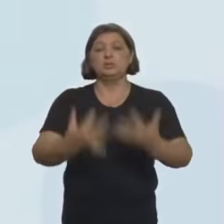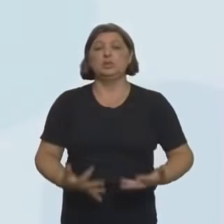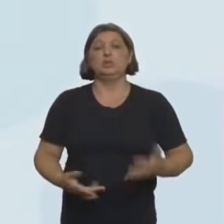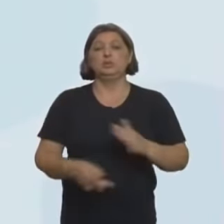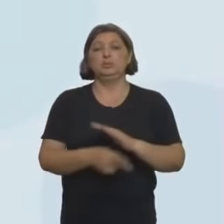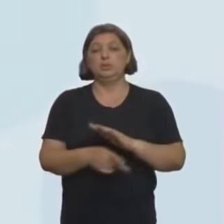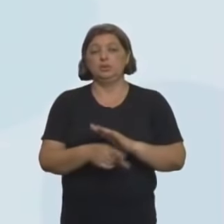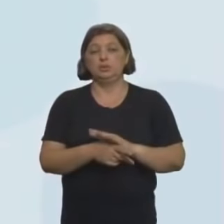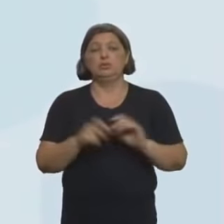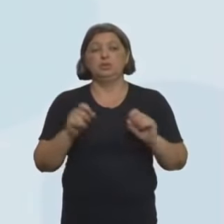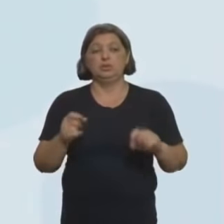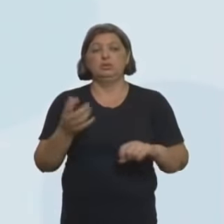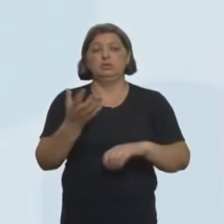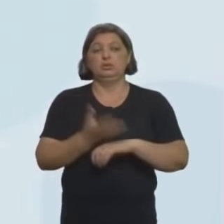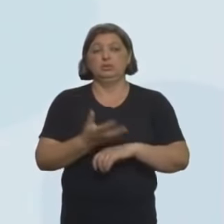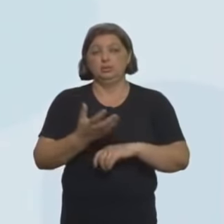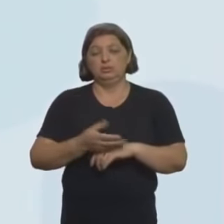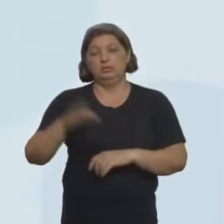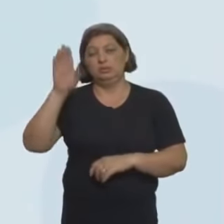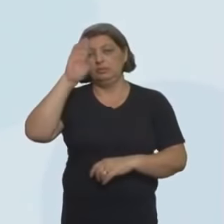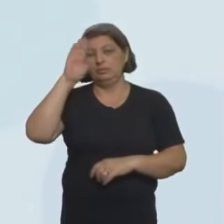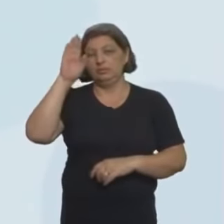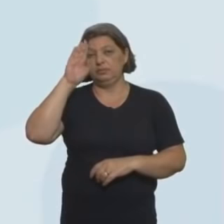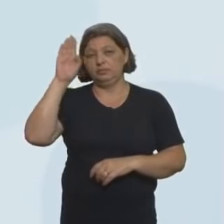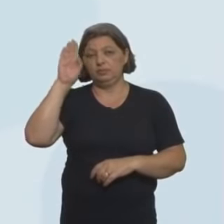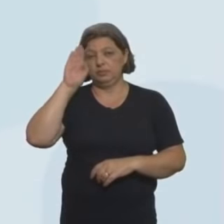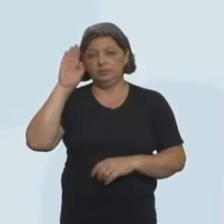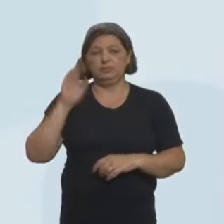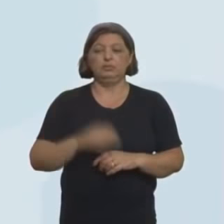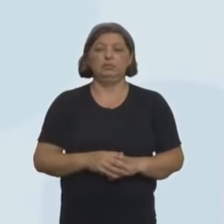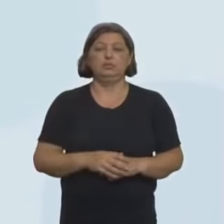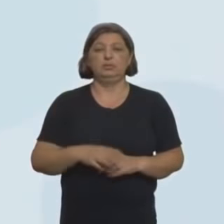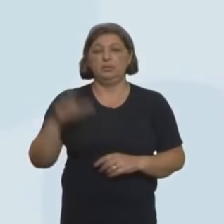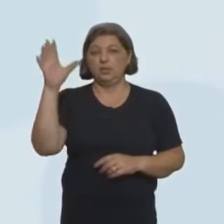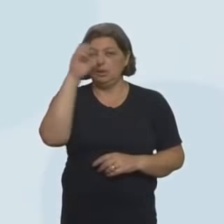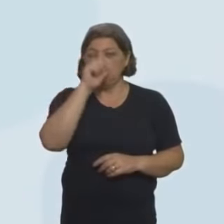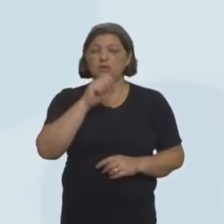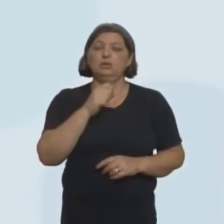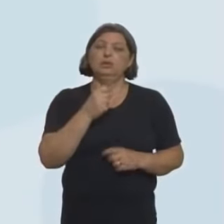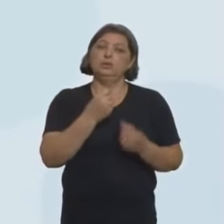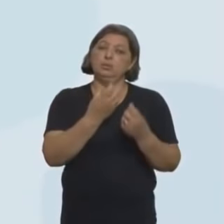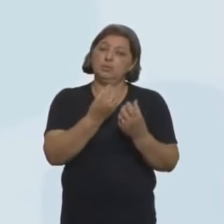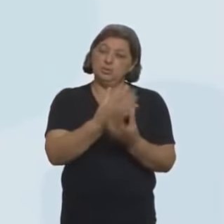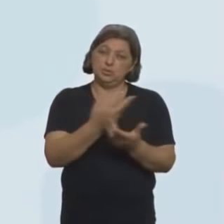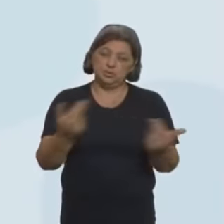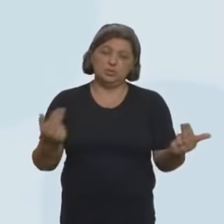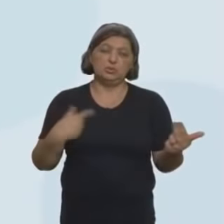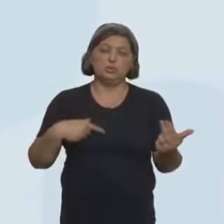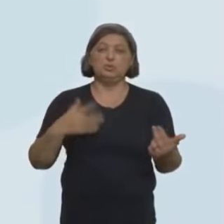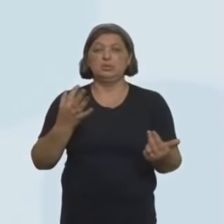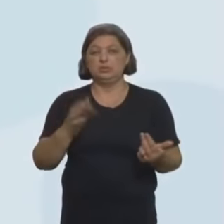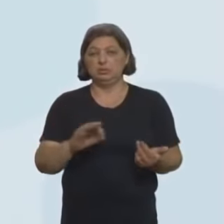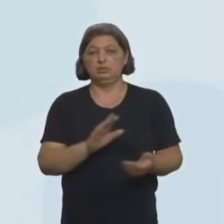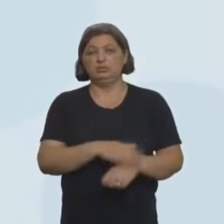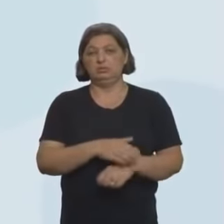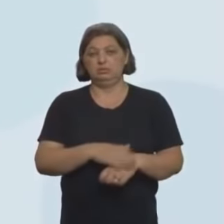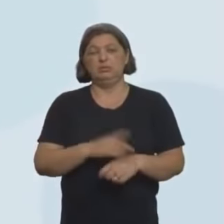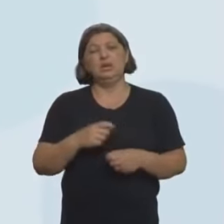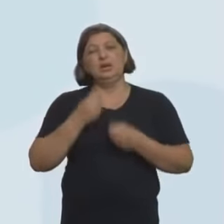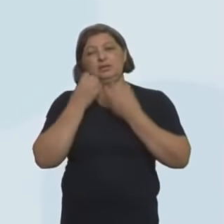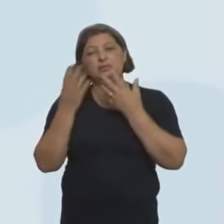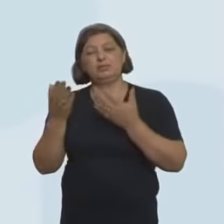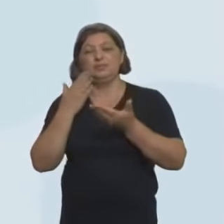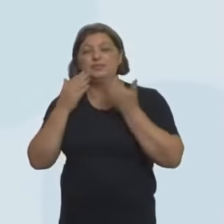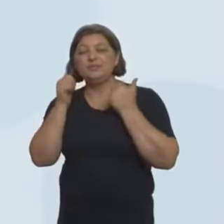acadêmico, que eles vão aprender muito sobre assertividade, né? Eu conversei com as meninas, estava contando, eles